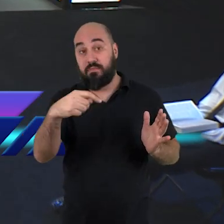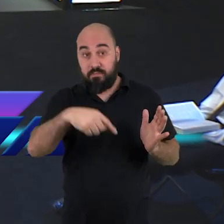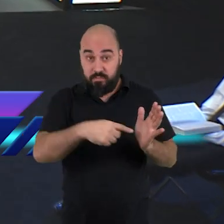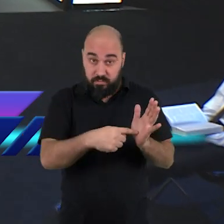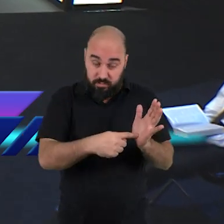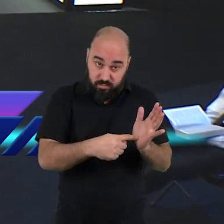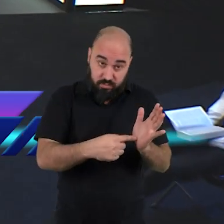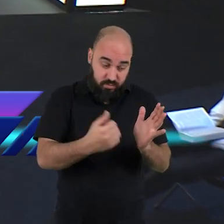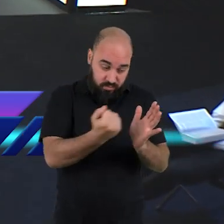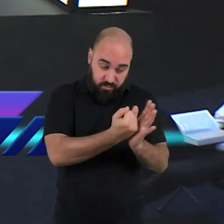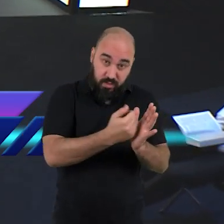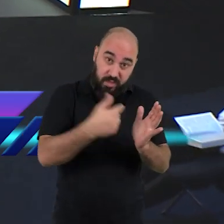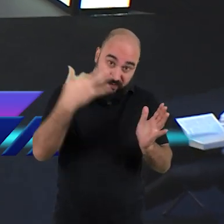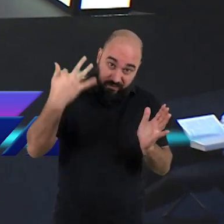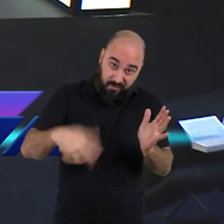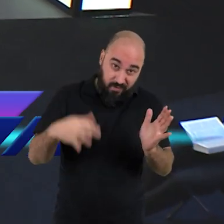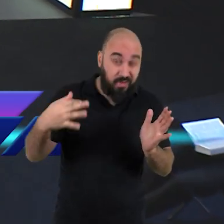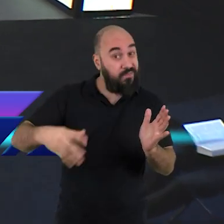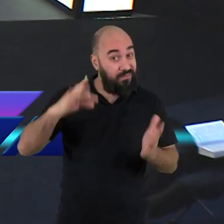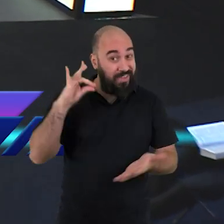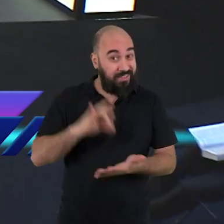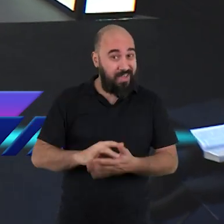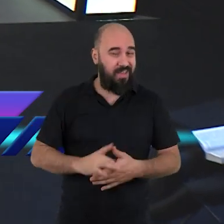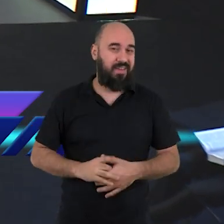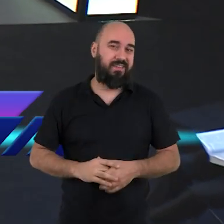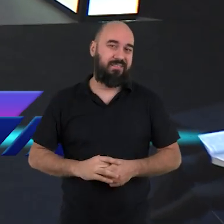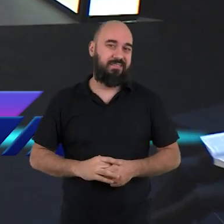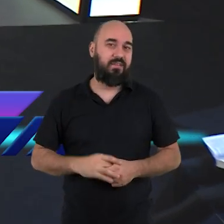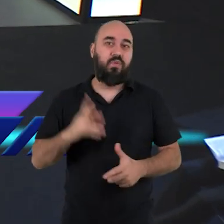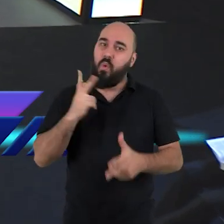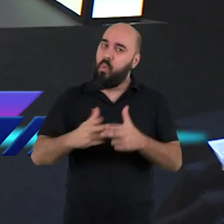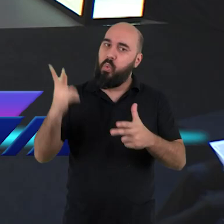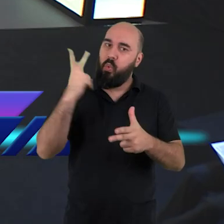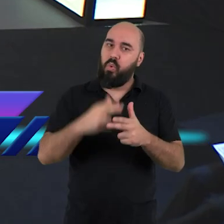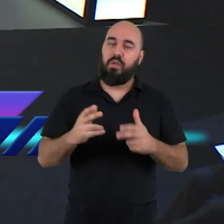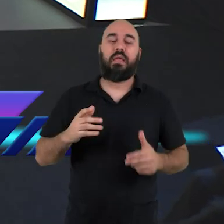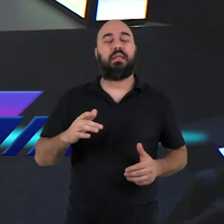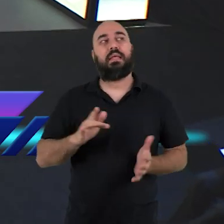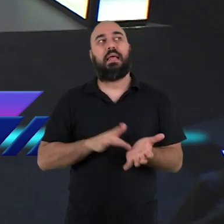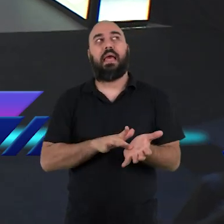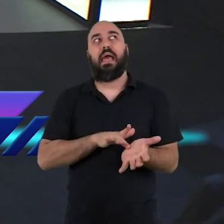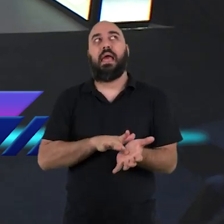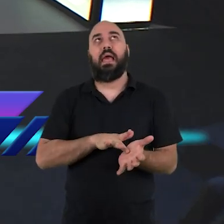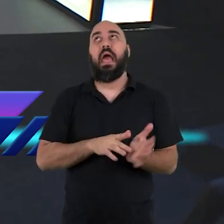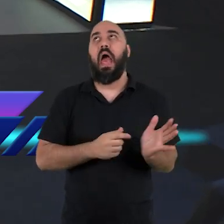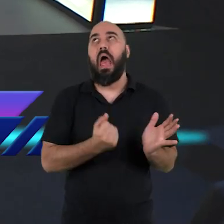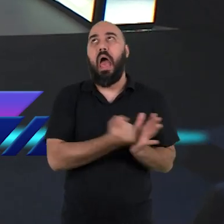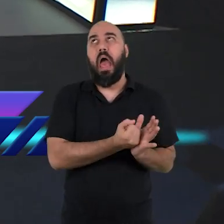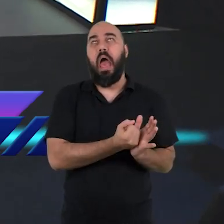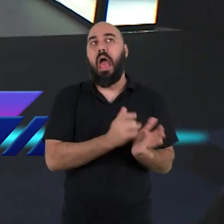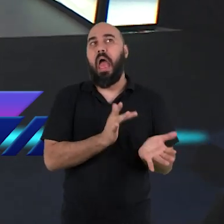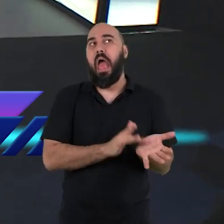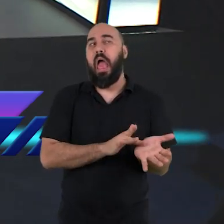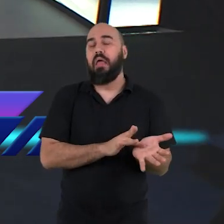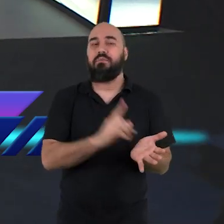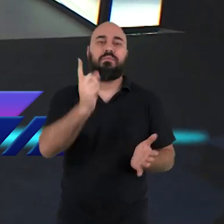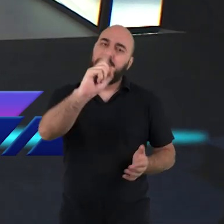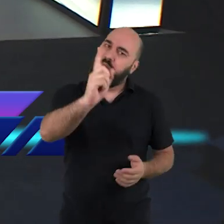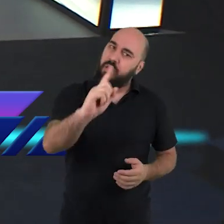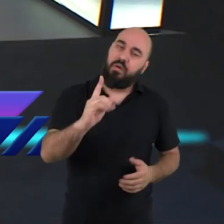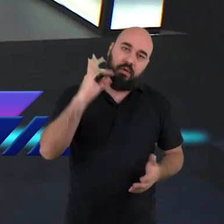sendo cravados na cruz, aquilo era dor real. Não era uma encenação, não.